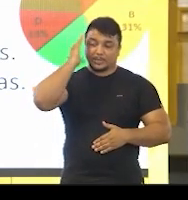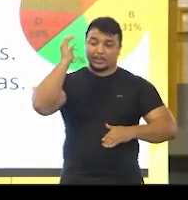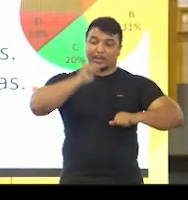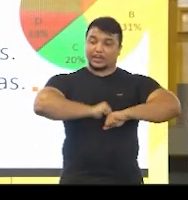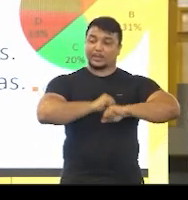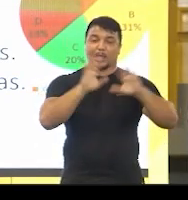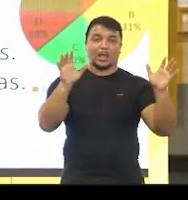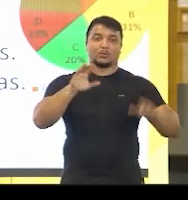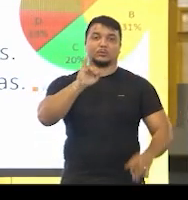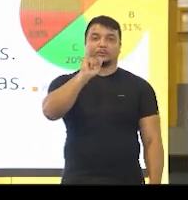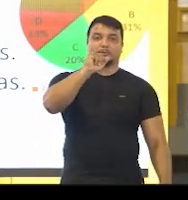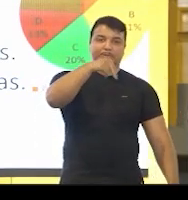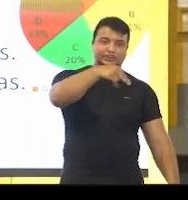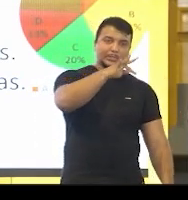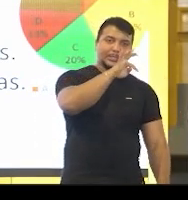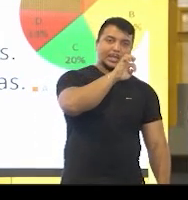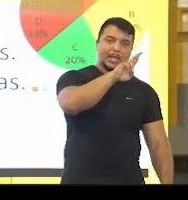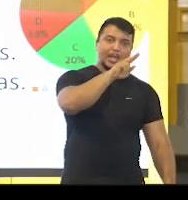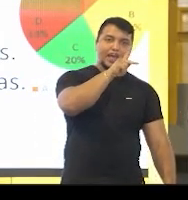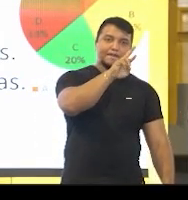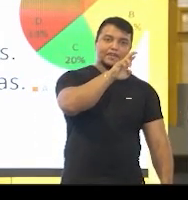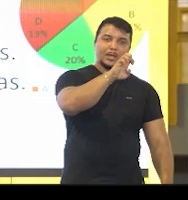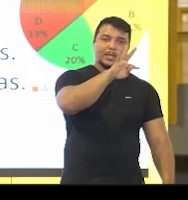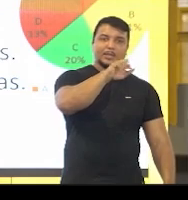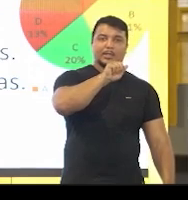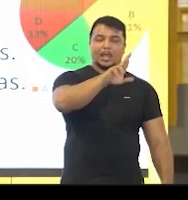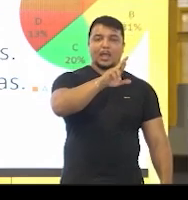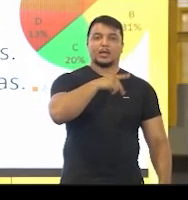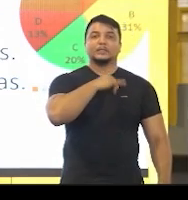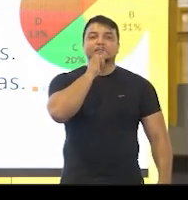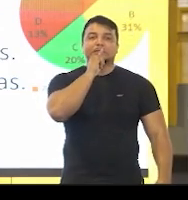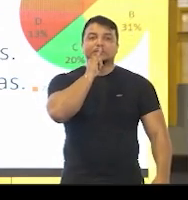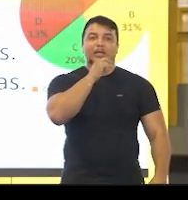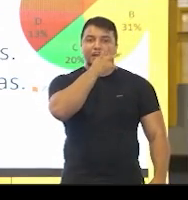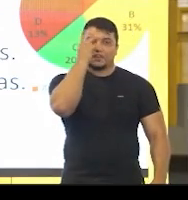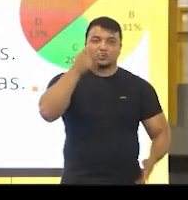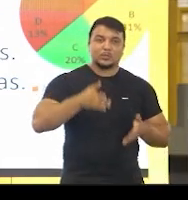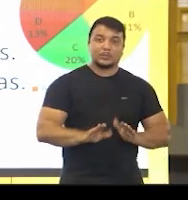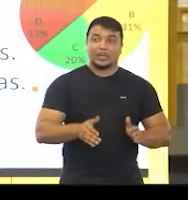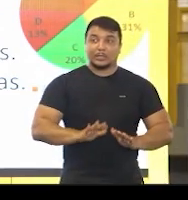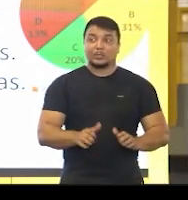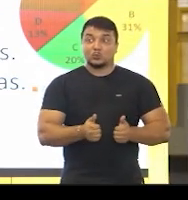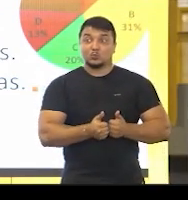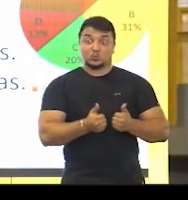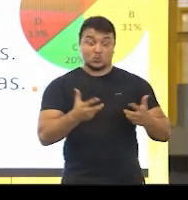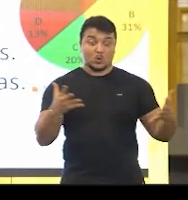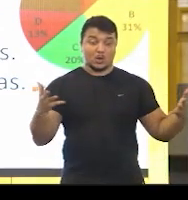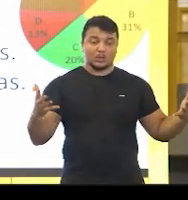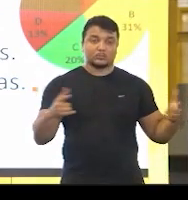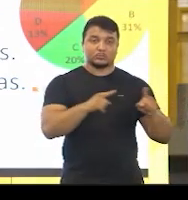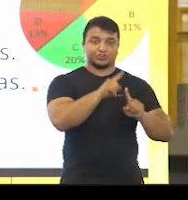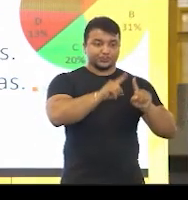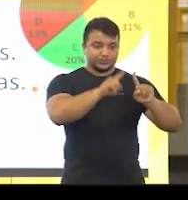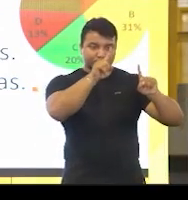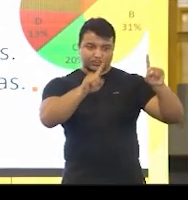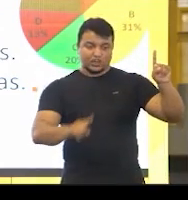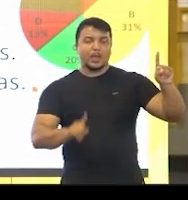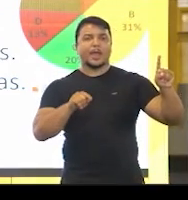Interpretar. Se você tiver um gráfico falando da queda da taxa de natalidade, opa, você